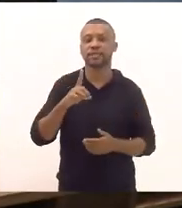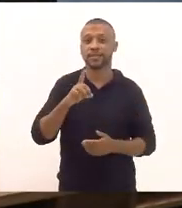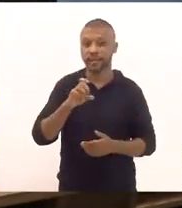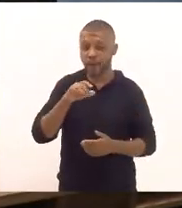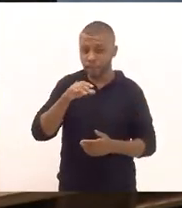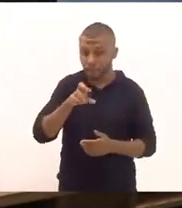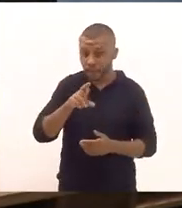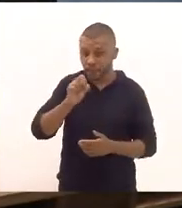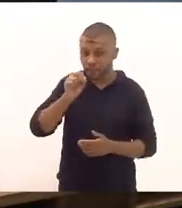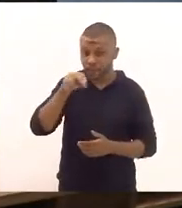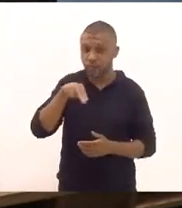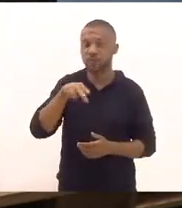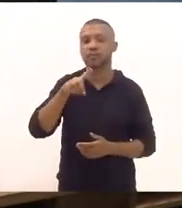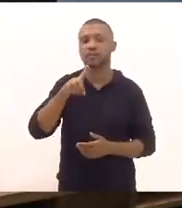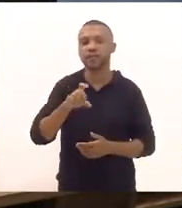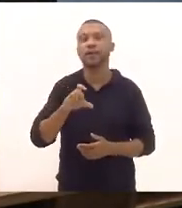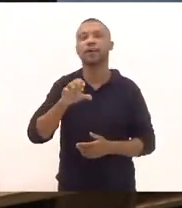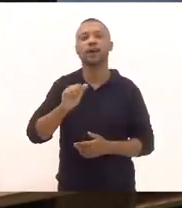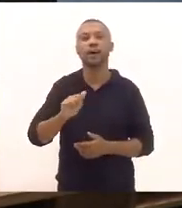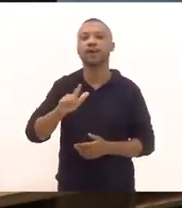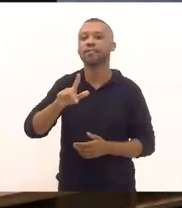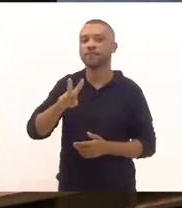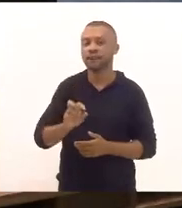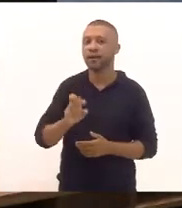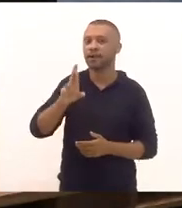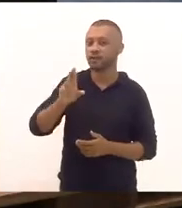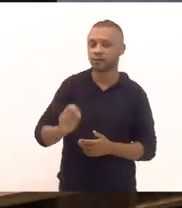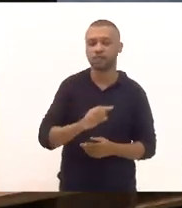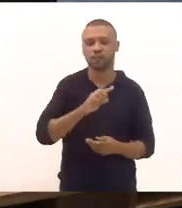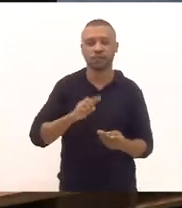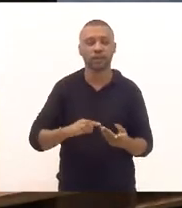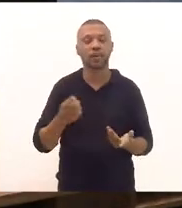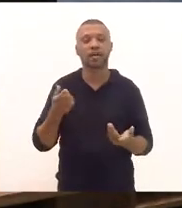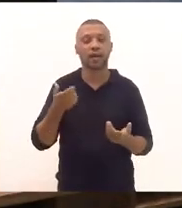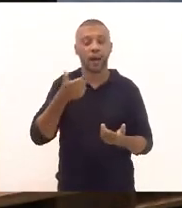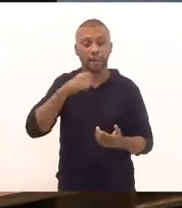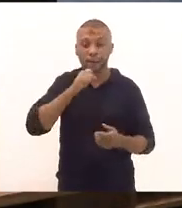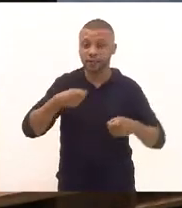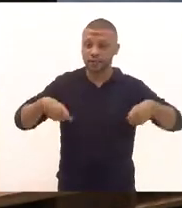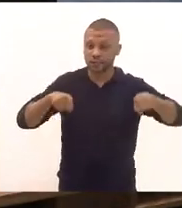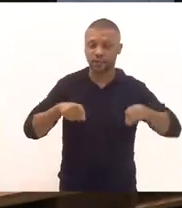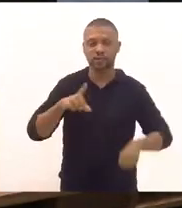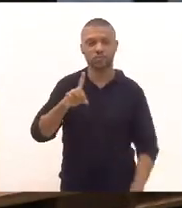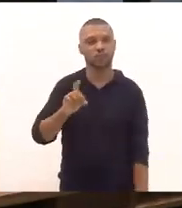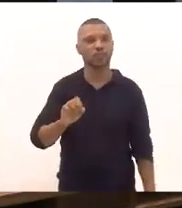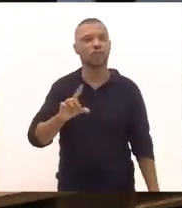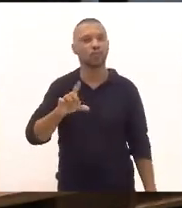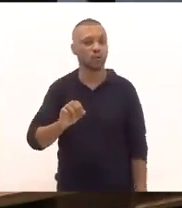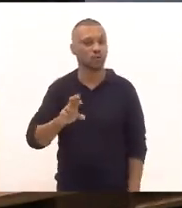de Álvaro Oi e a Dolores Lima